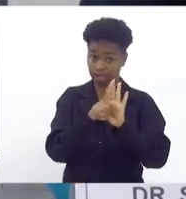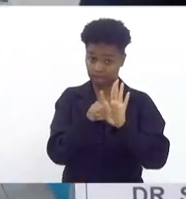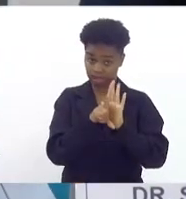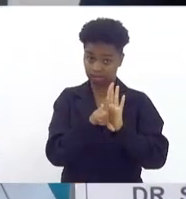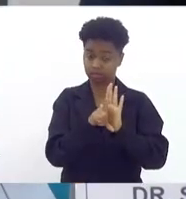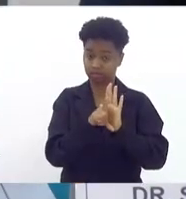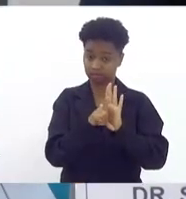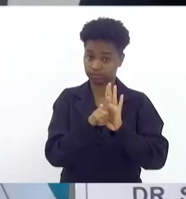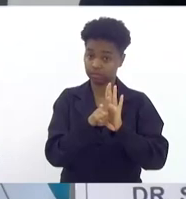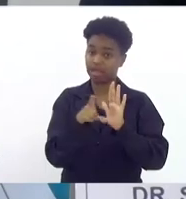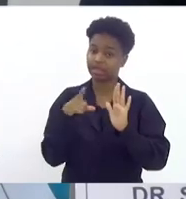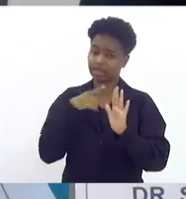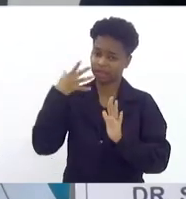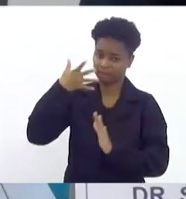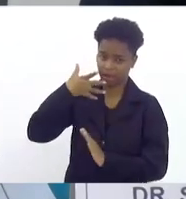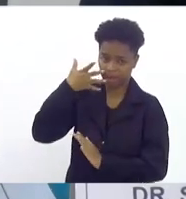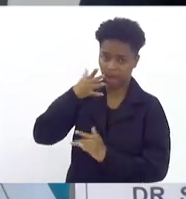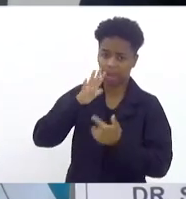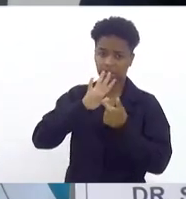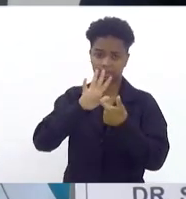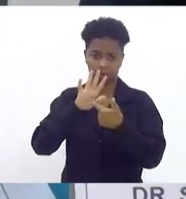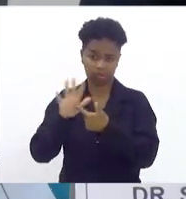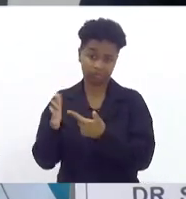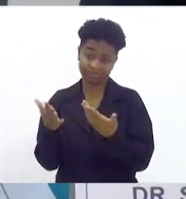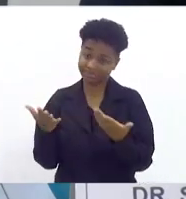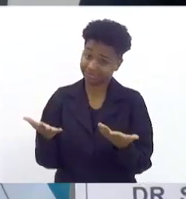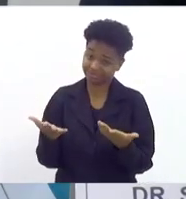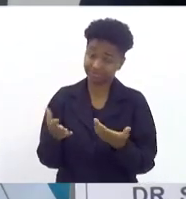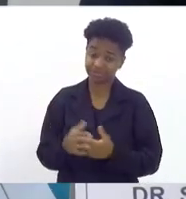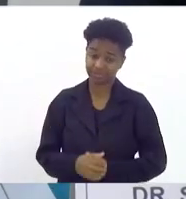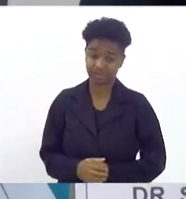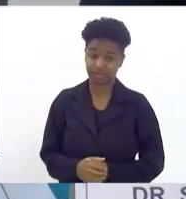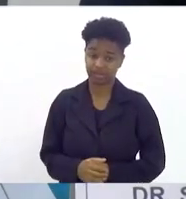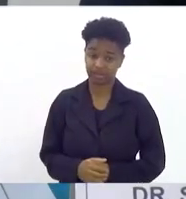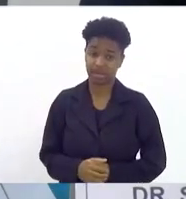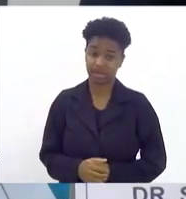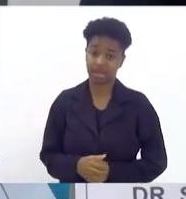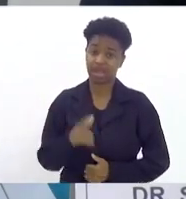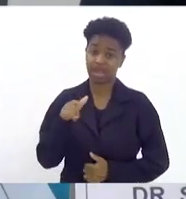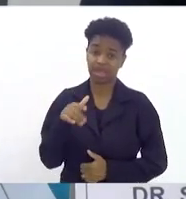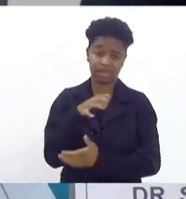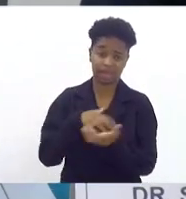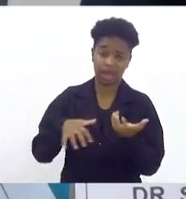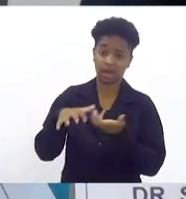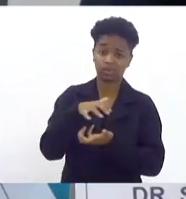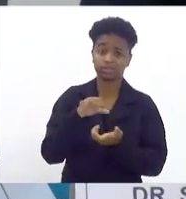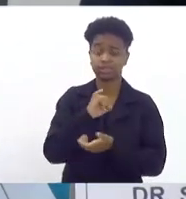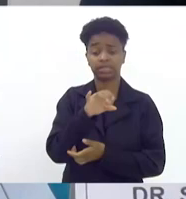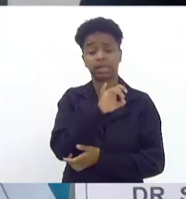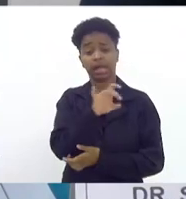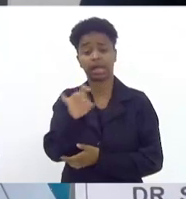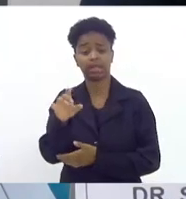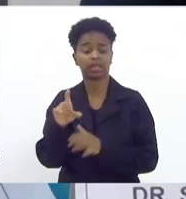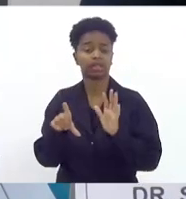que vai haver palestras dizendo que aí vai virar um caos cada lei apresentada,